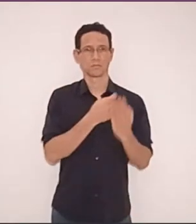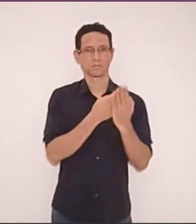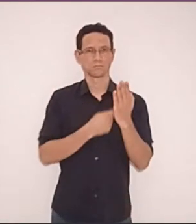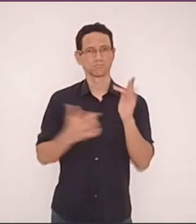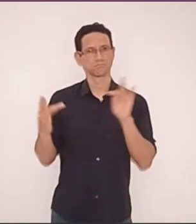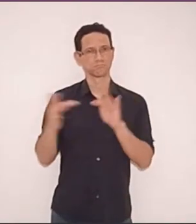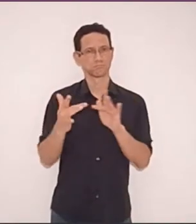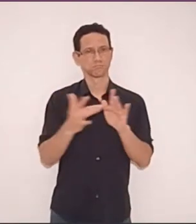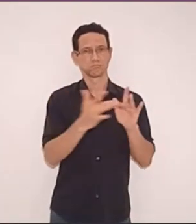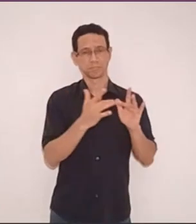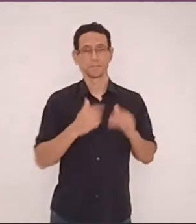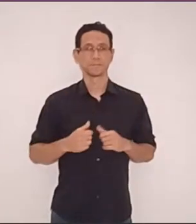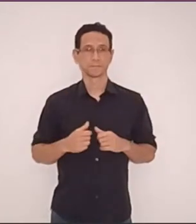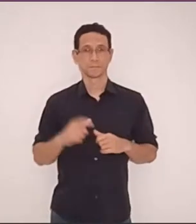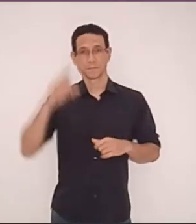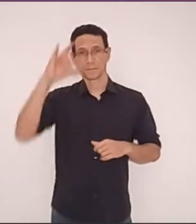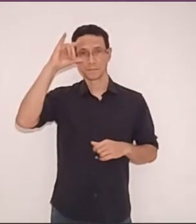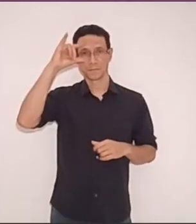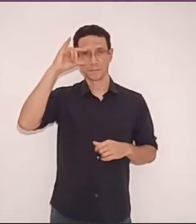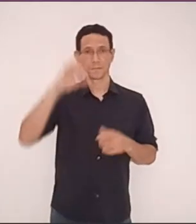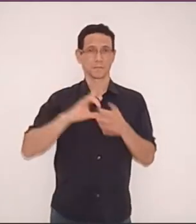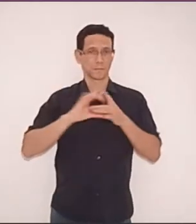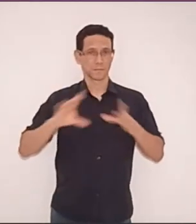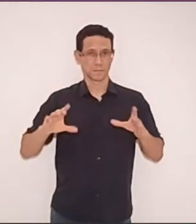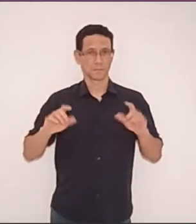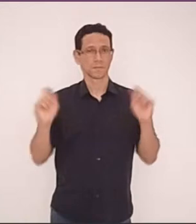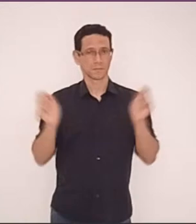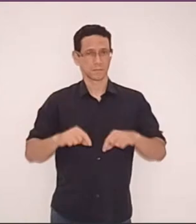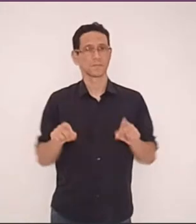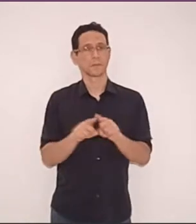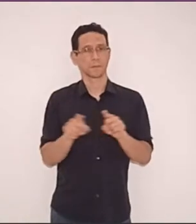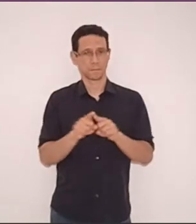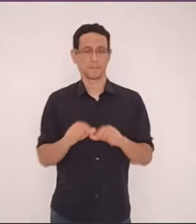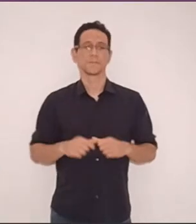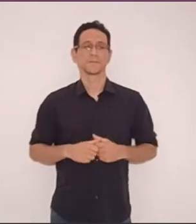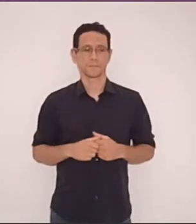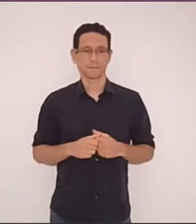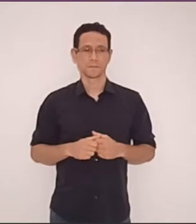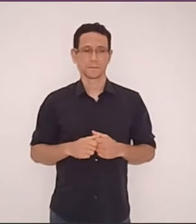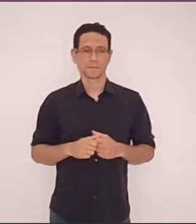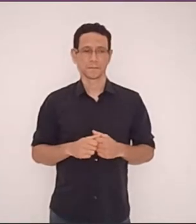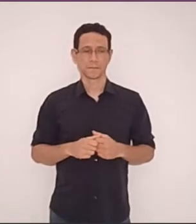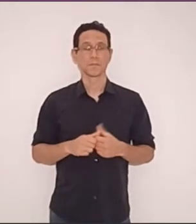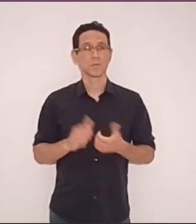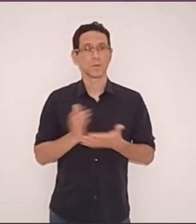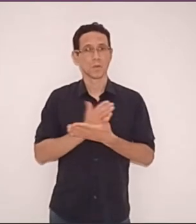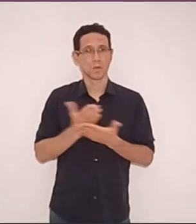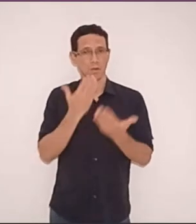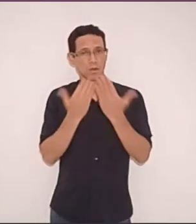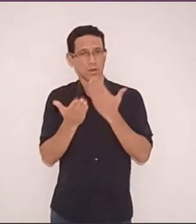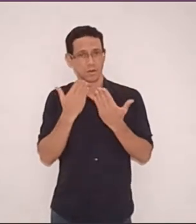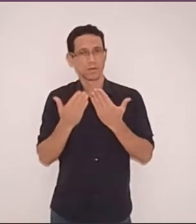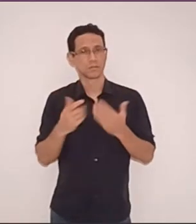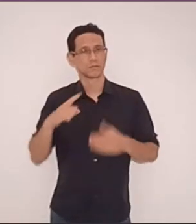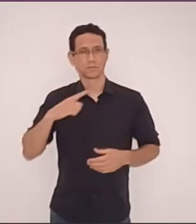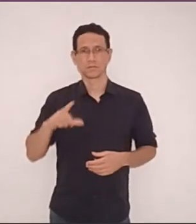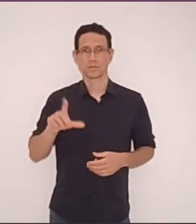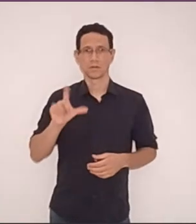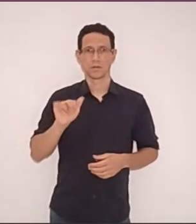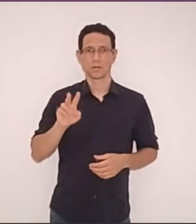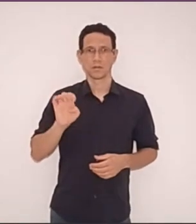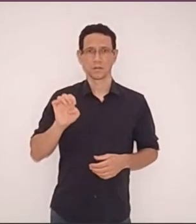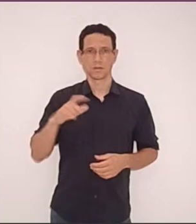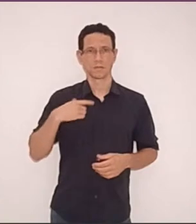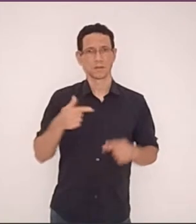sobre relacionamento e no Instagram quem quiser seguir mas também tem algumas alguns bate-papo faça umas